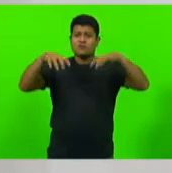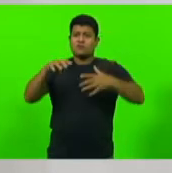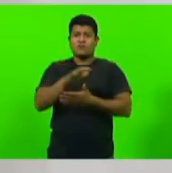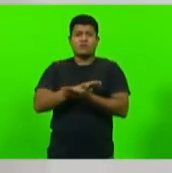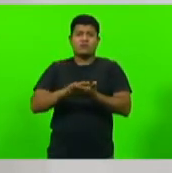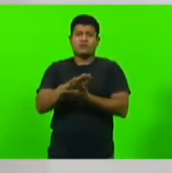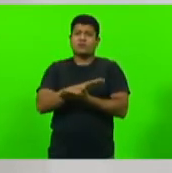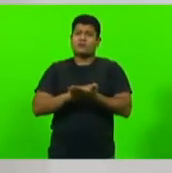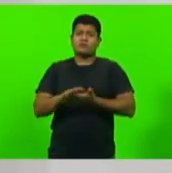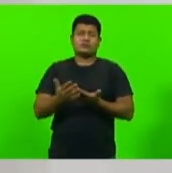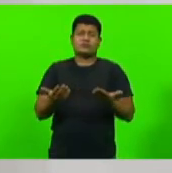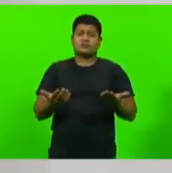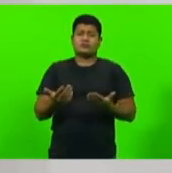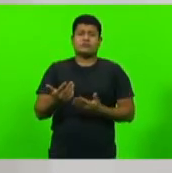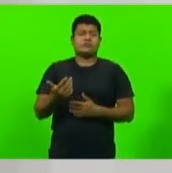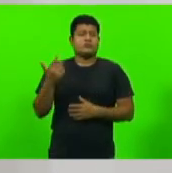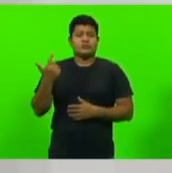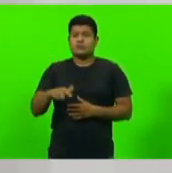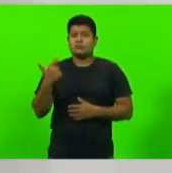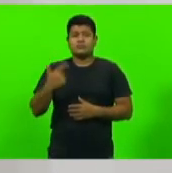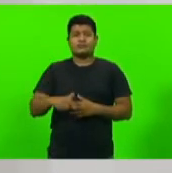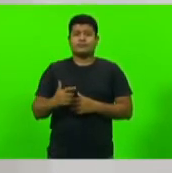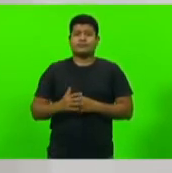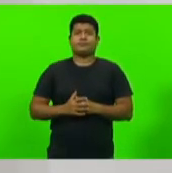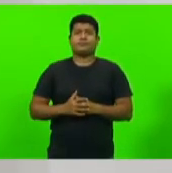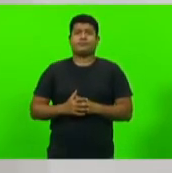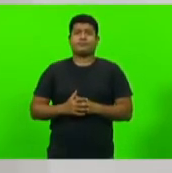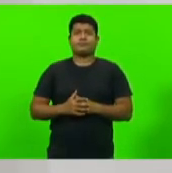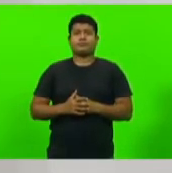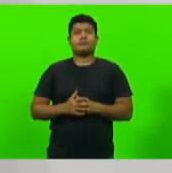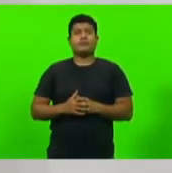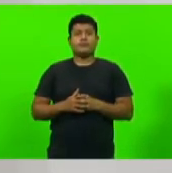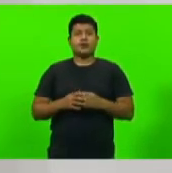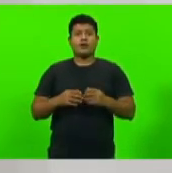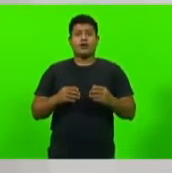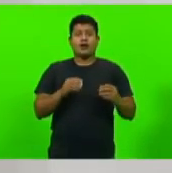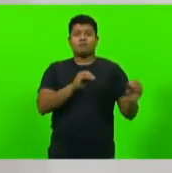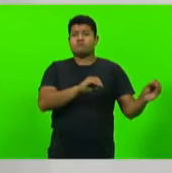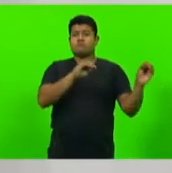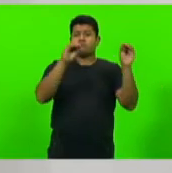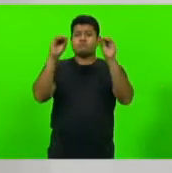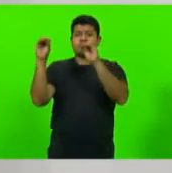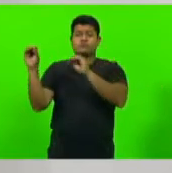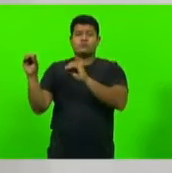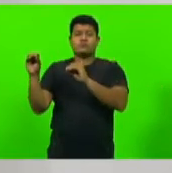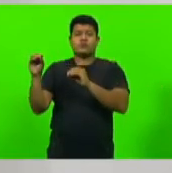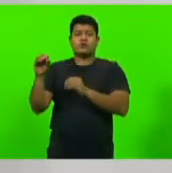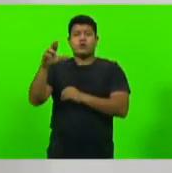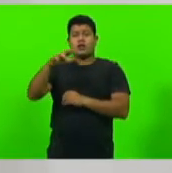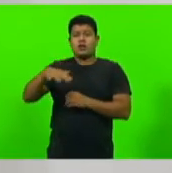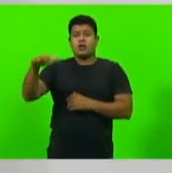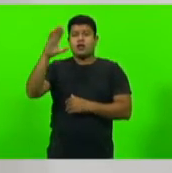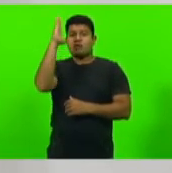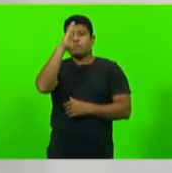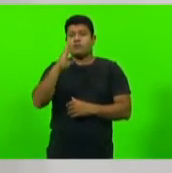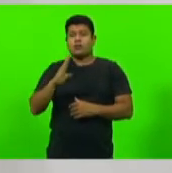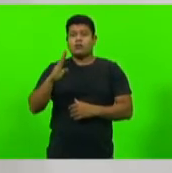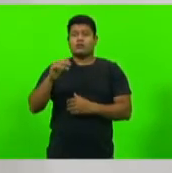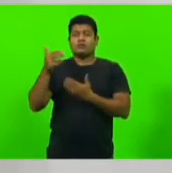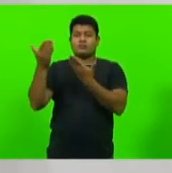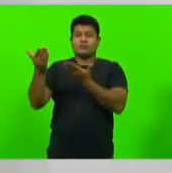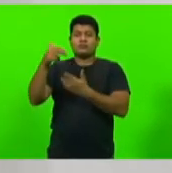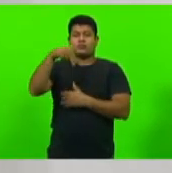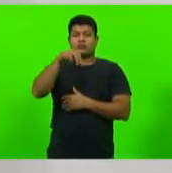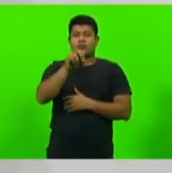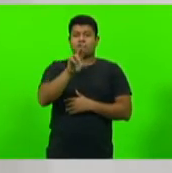não tem chuva, a chuva vai para o nordeste, né? Então, nós vamos estar